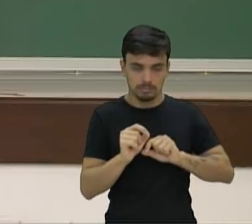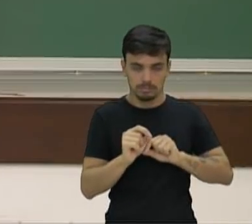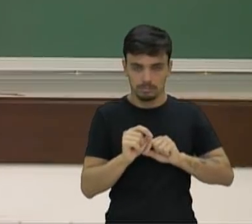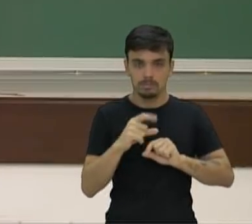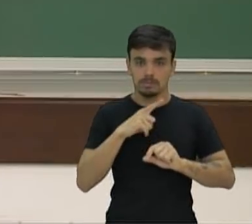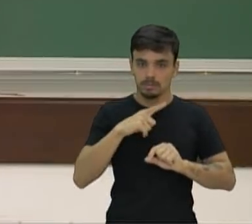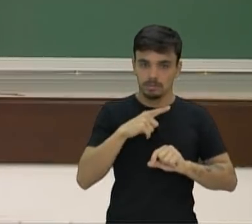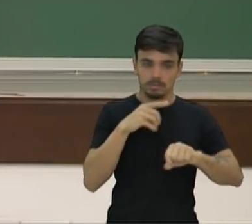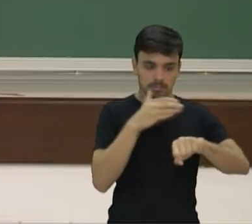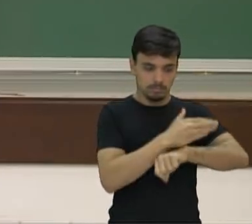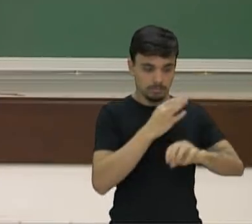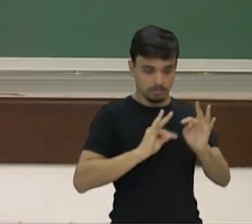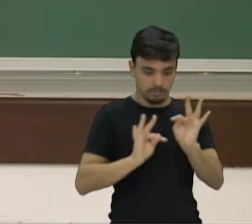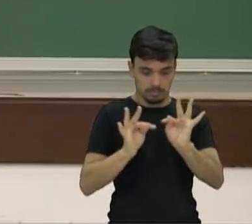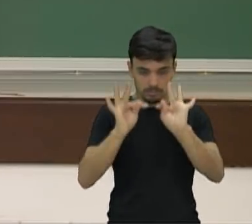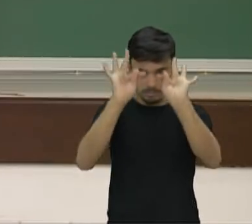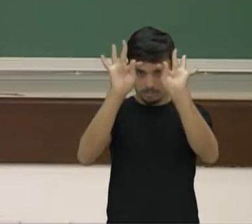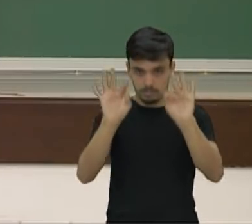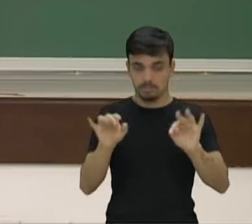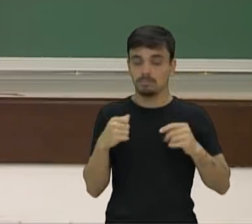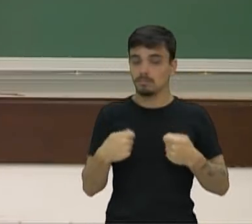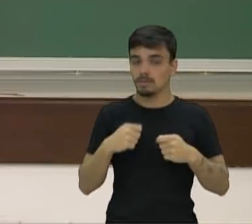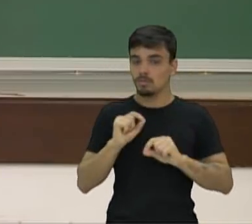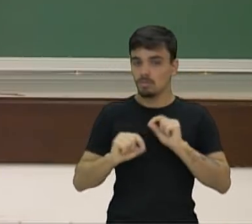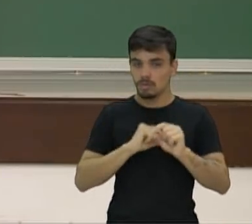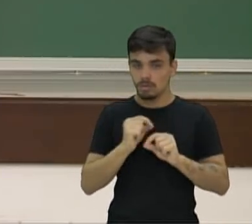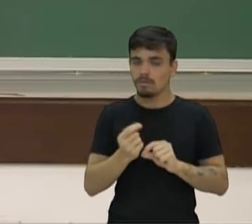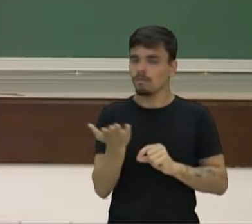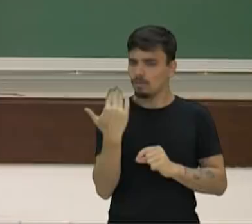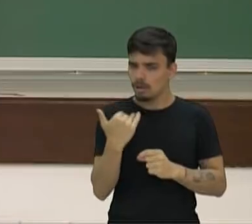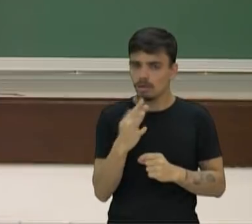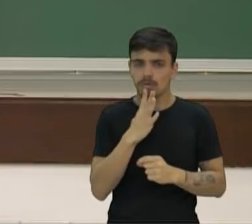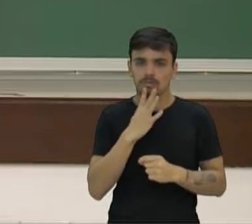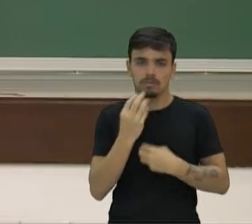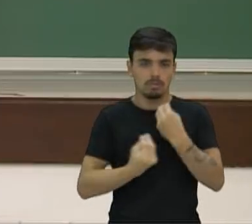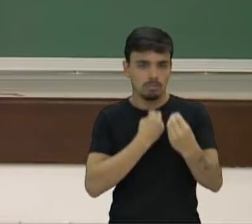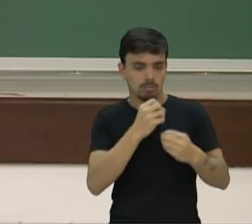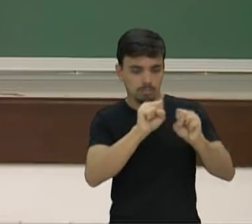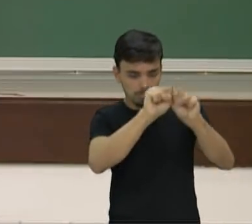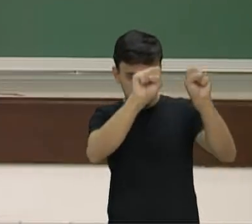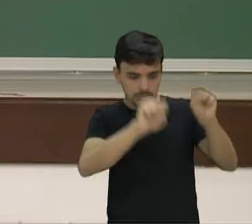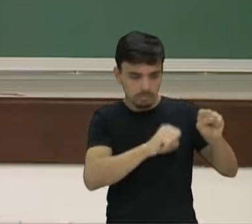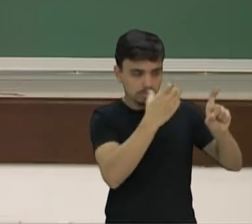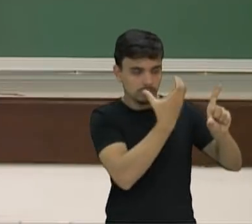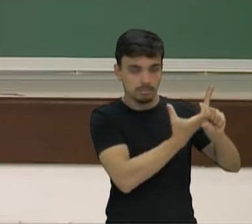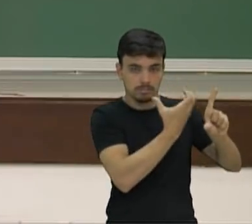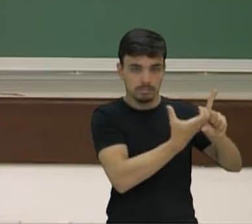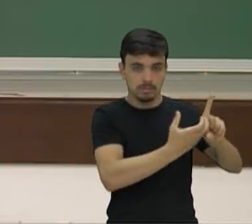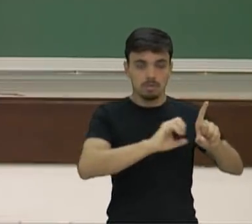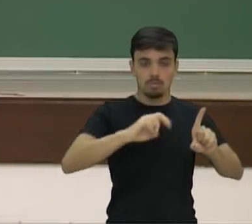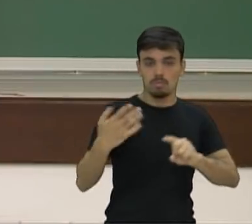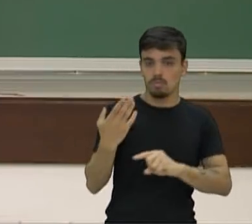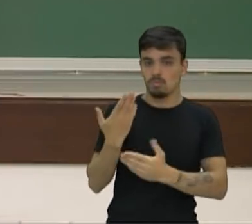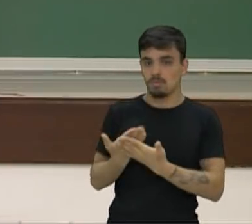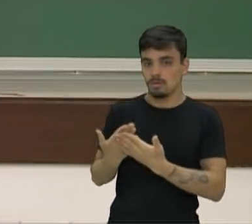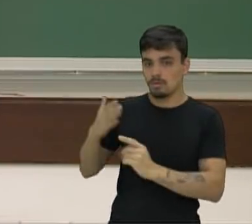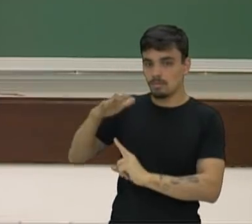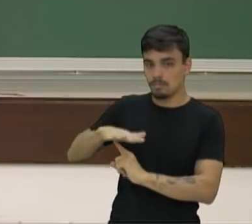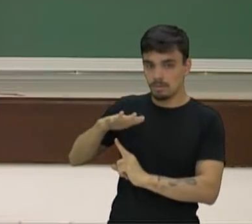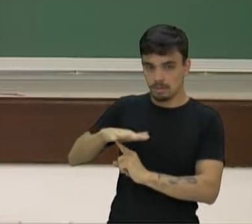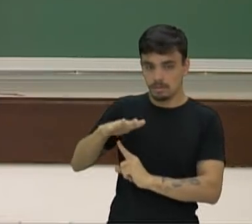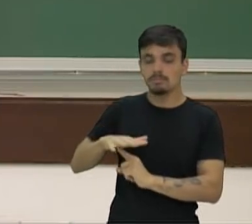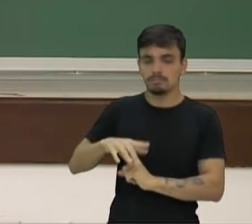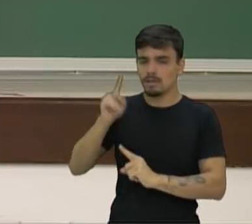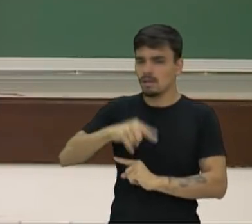enfim, tem acesso tecnológico, venha conhecer o sistema do Classroom, do Aula Paraná, uma plataforma assim,